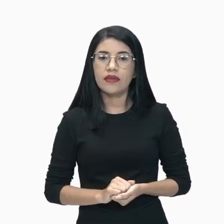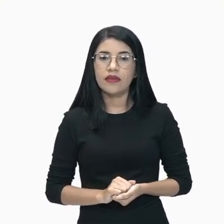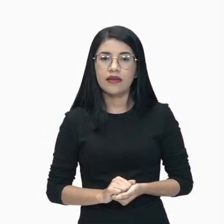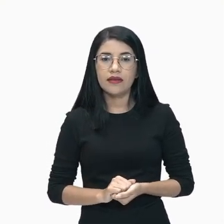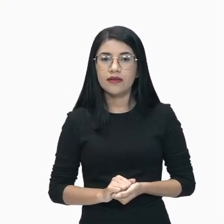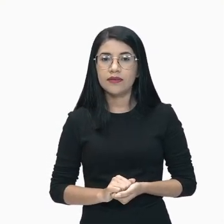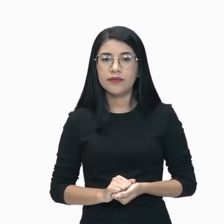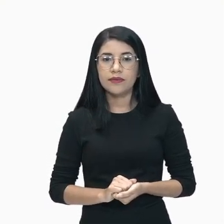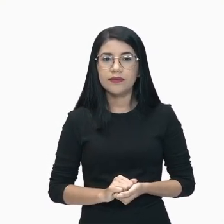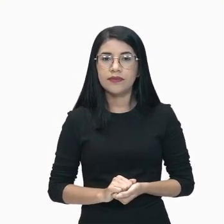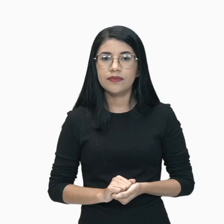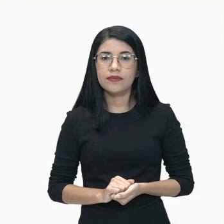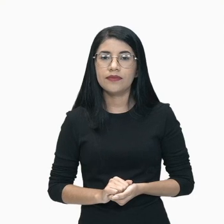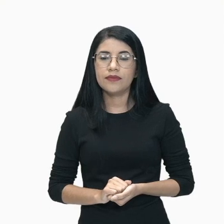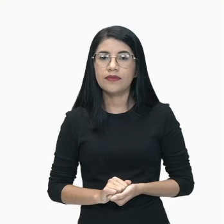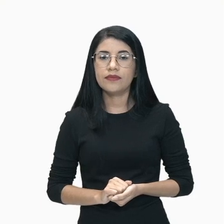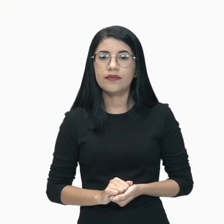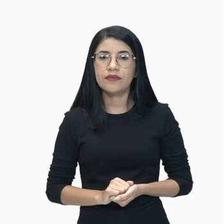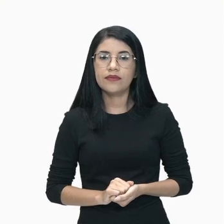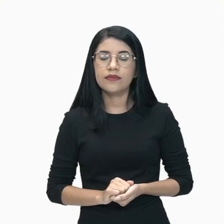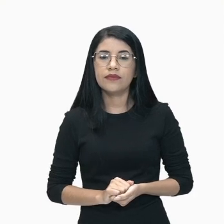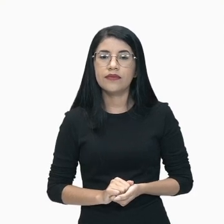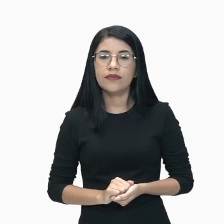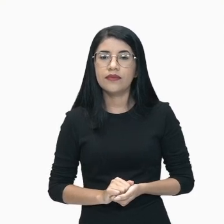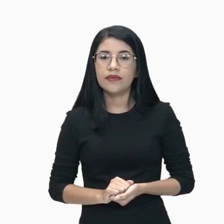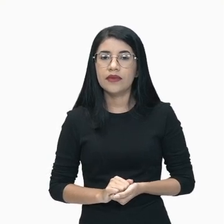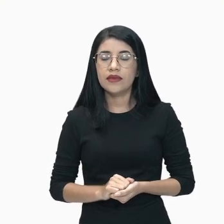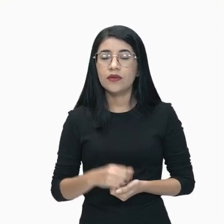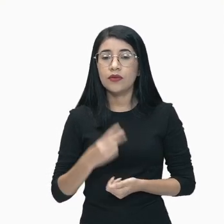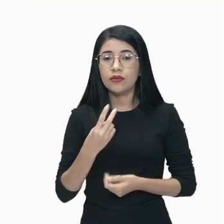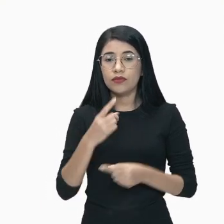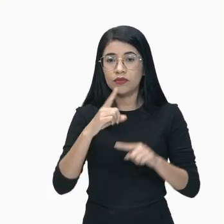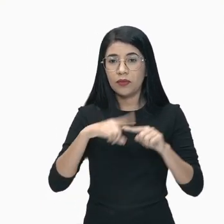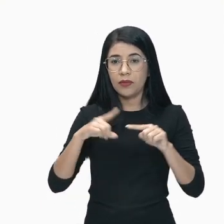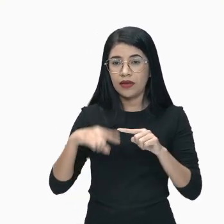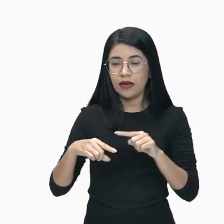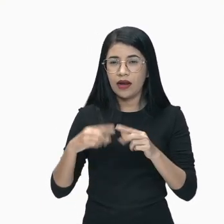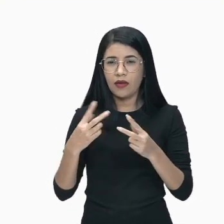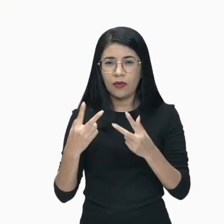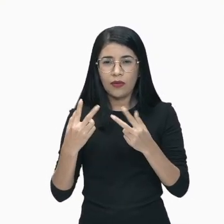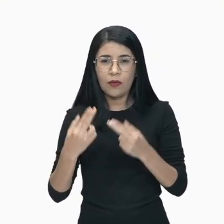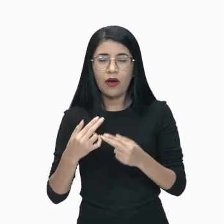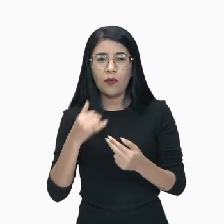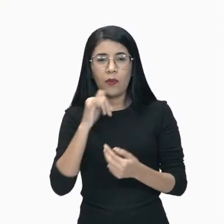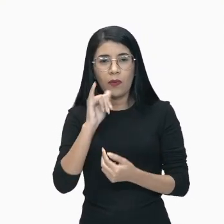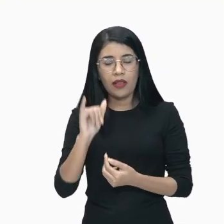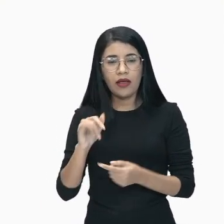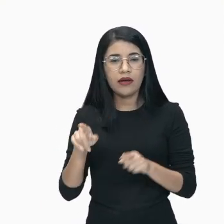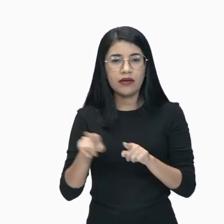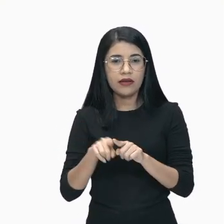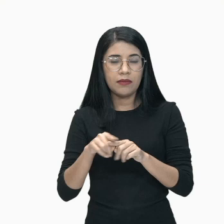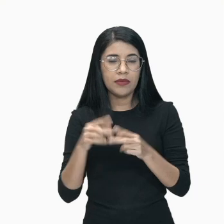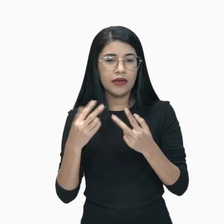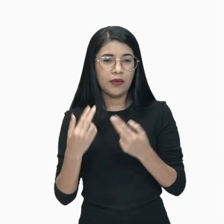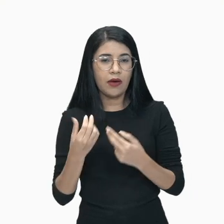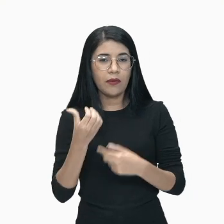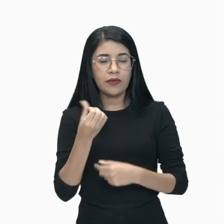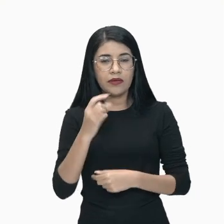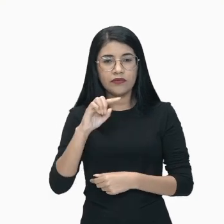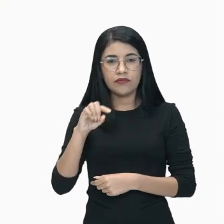2. Dois corpos idênticos e eletricamente carregados, com 6 vezes 10 a menos